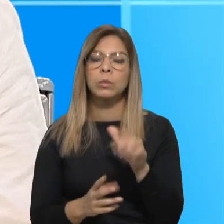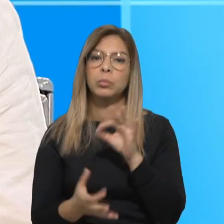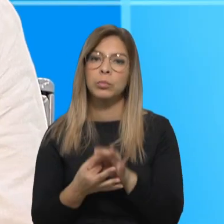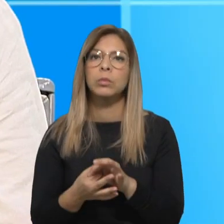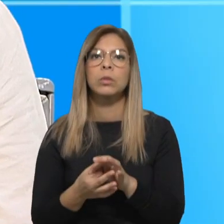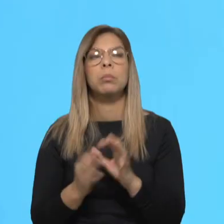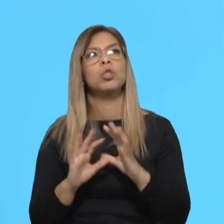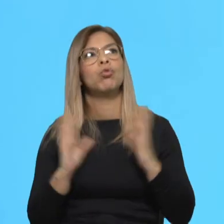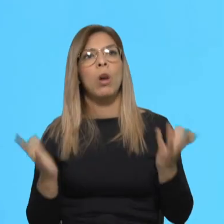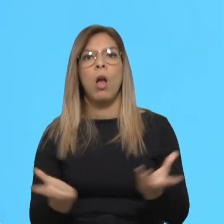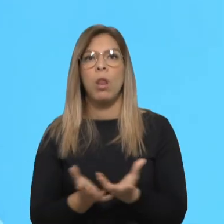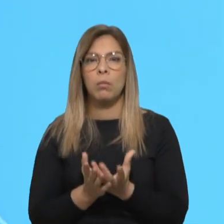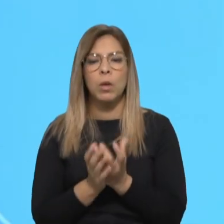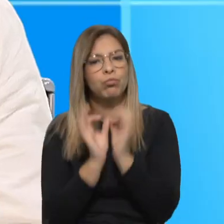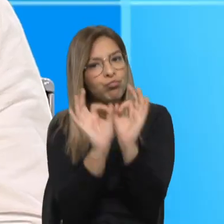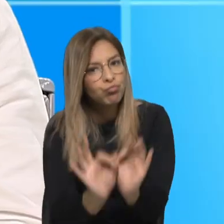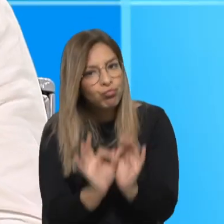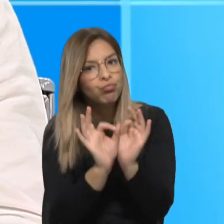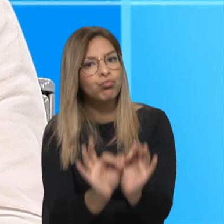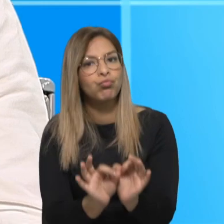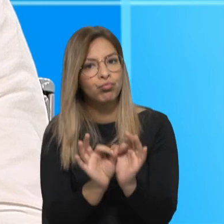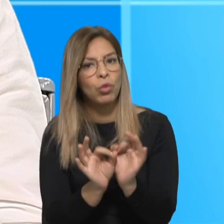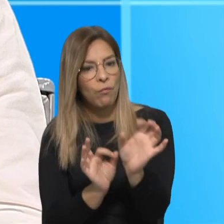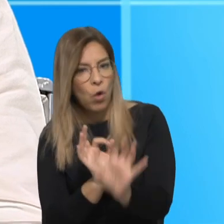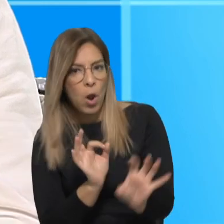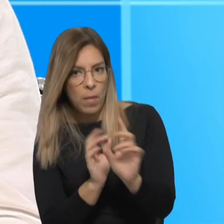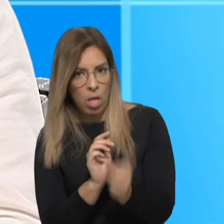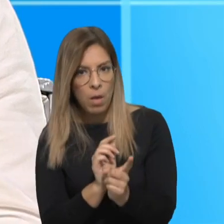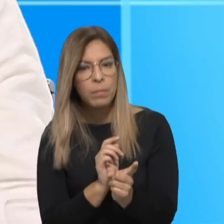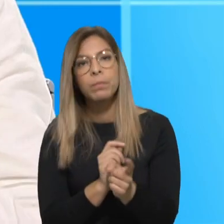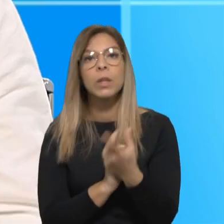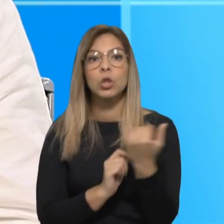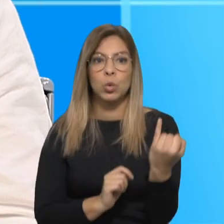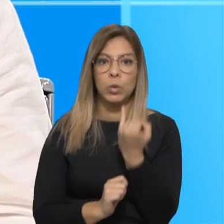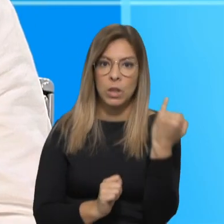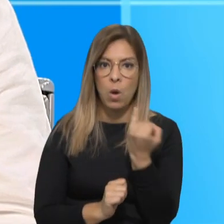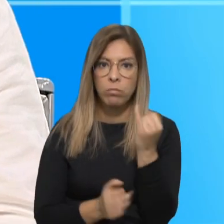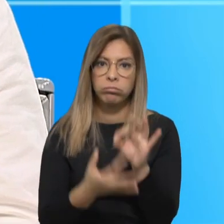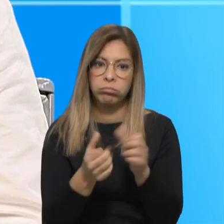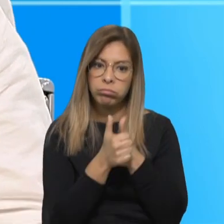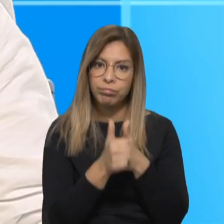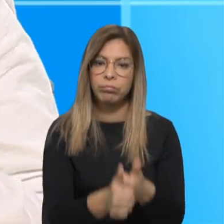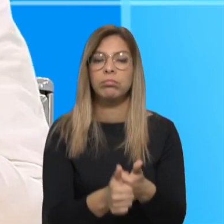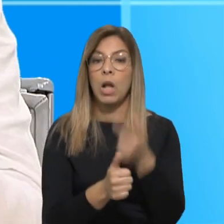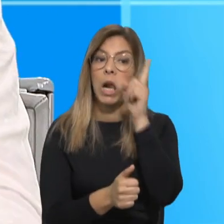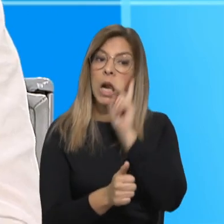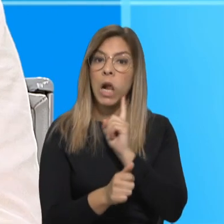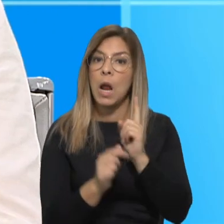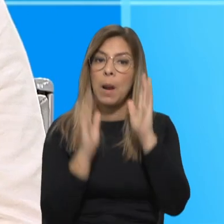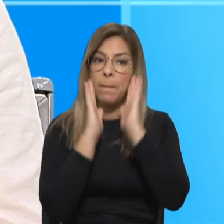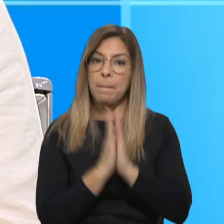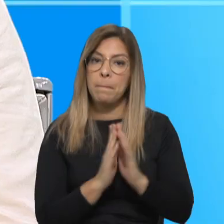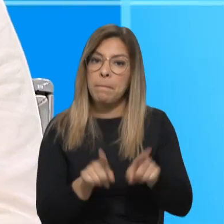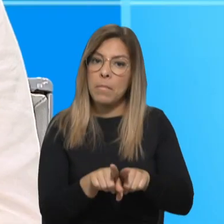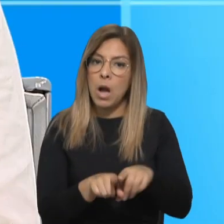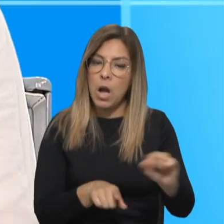uma forma de cuidar que é específica. Depois nas instituições, concretamente das irmãs hospitaleiras, como formas